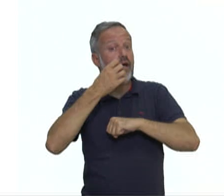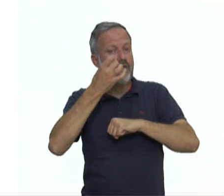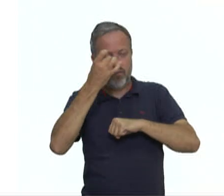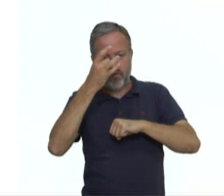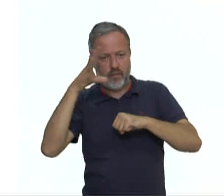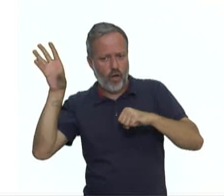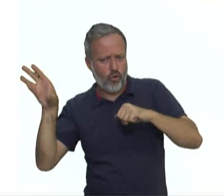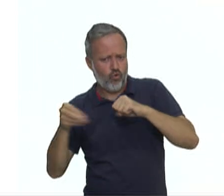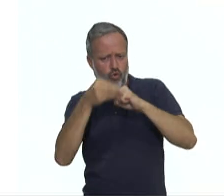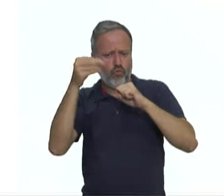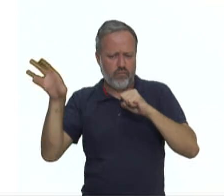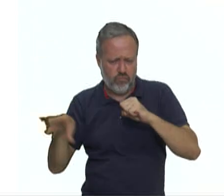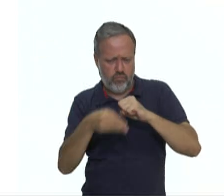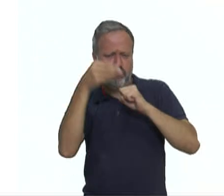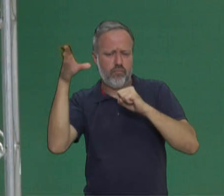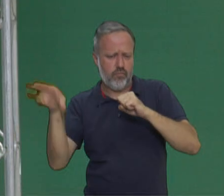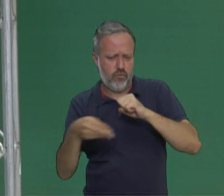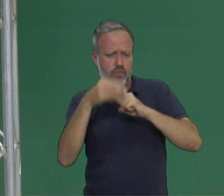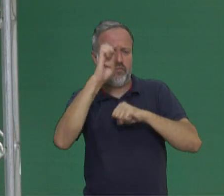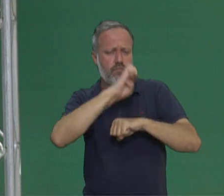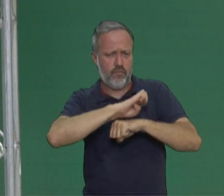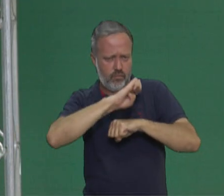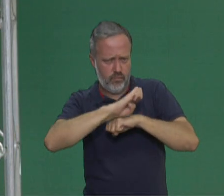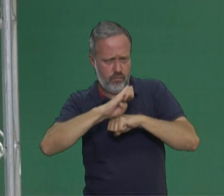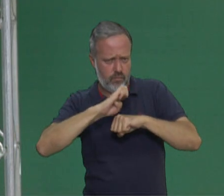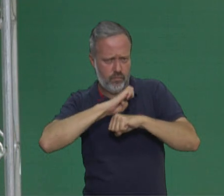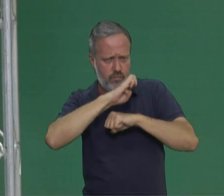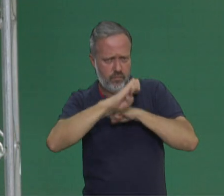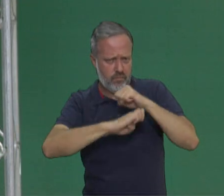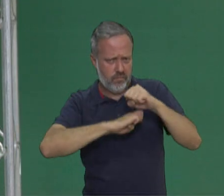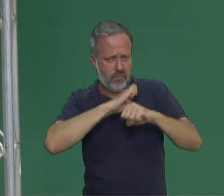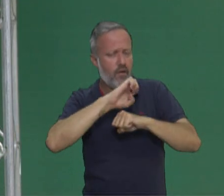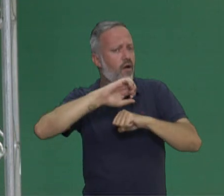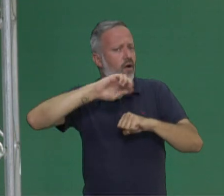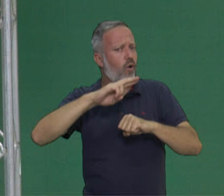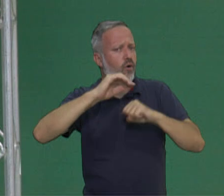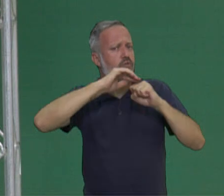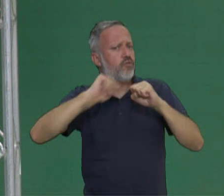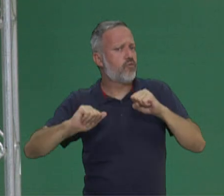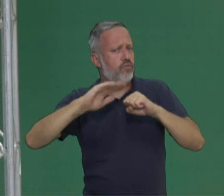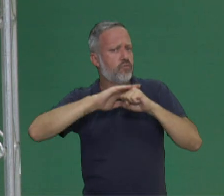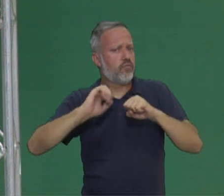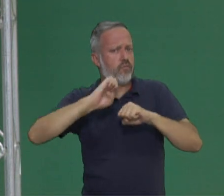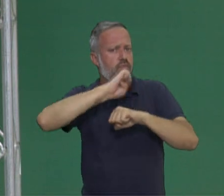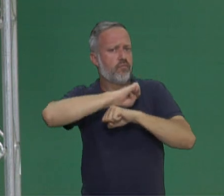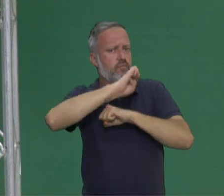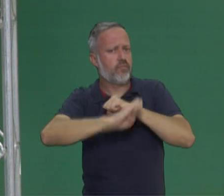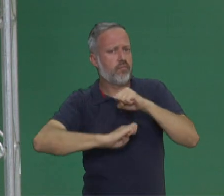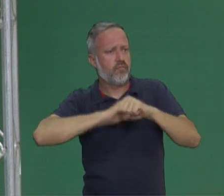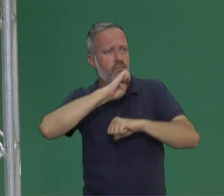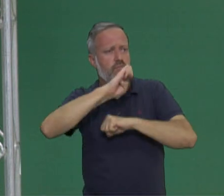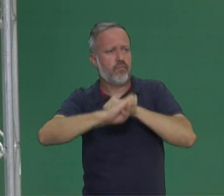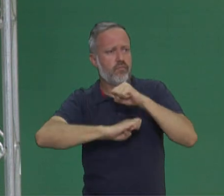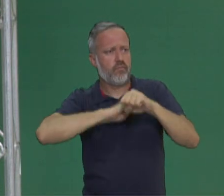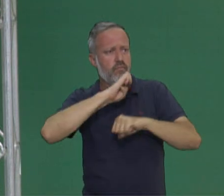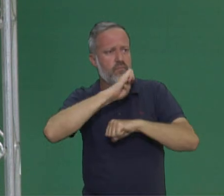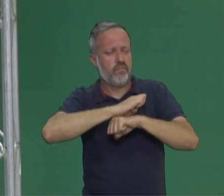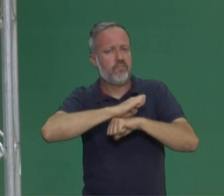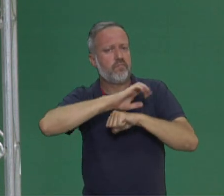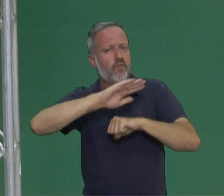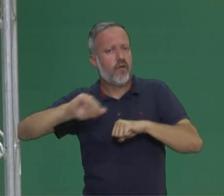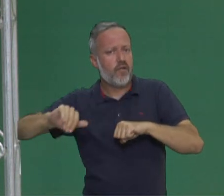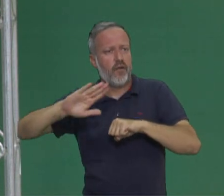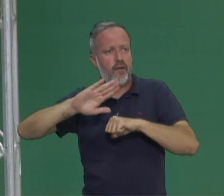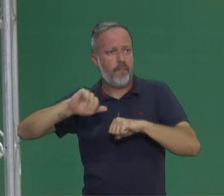inclusive, ou retirar elétrons, tá bom? Eu posso produzir isso muito fácil em laboratório, elementos com o mesmo número eletrônico. Diferente